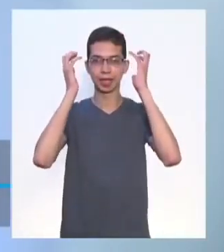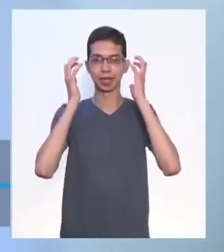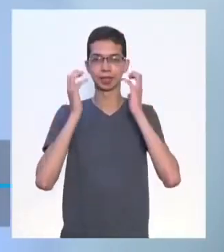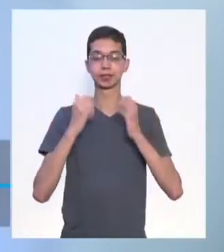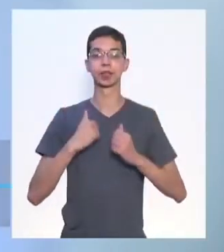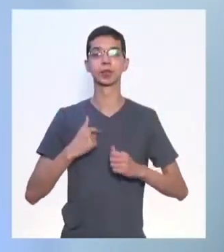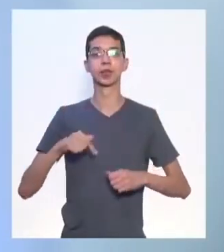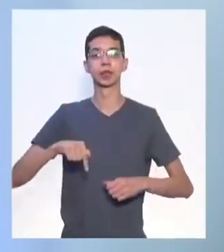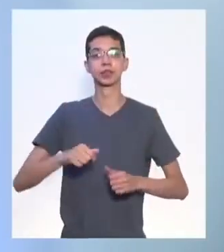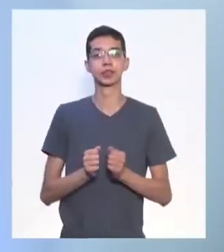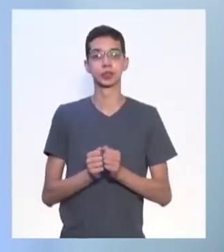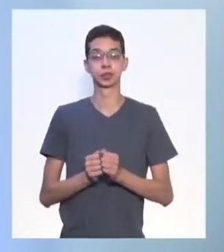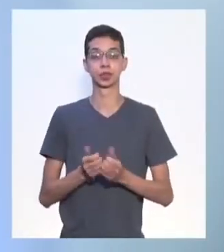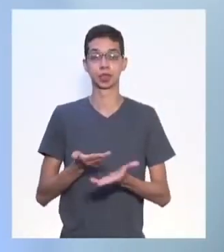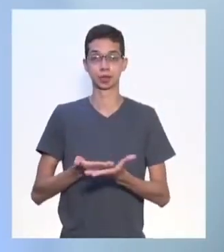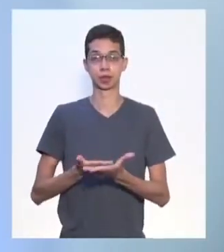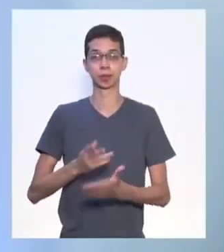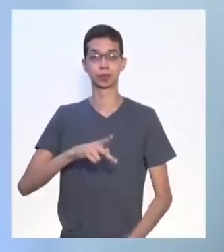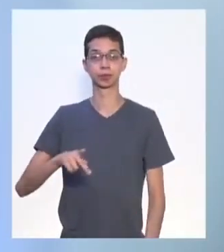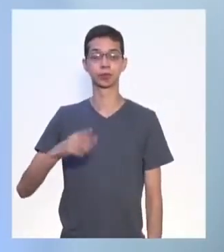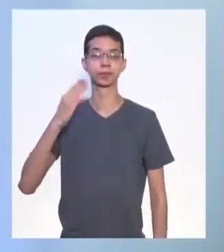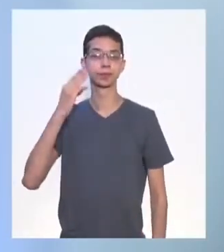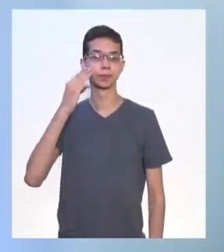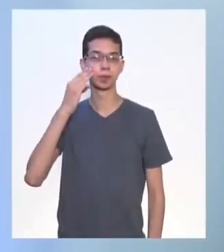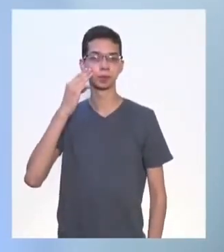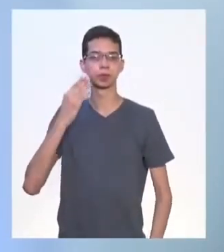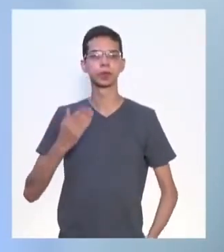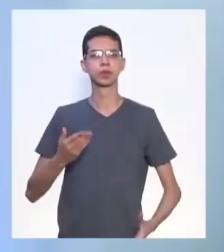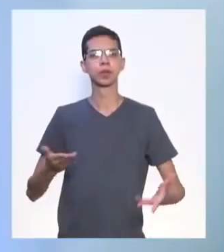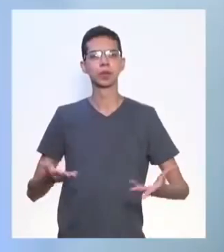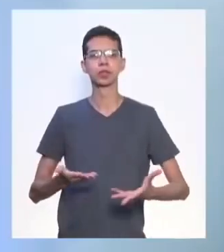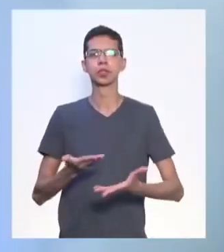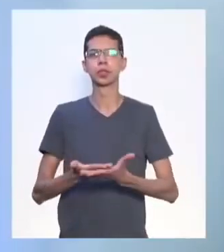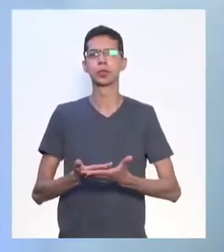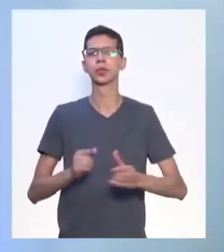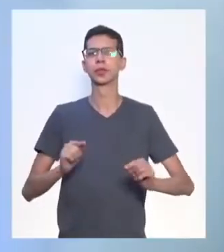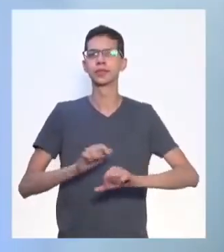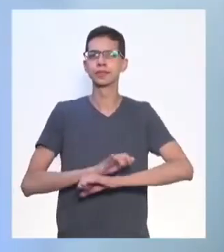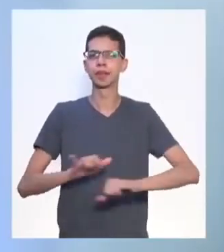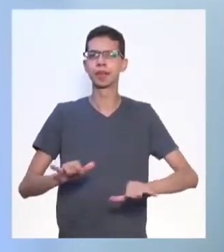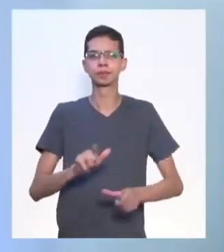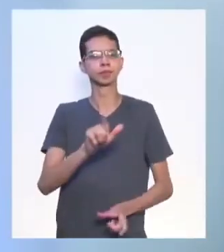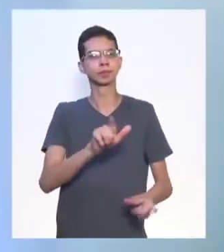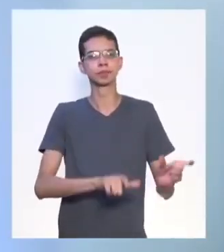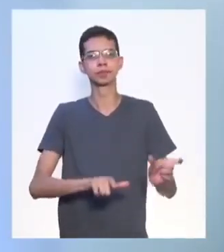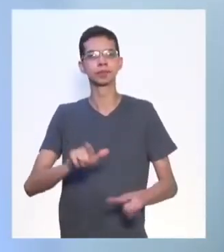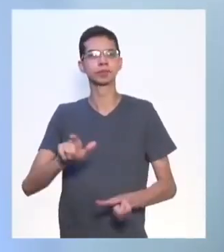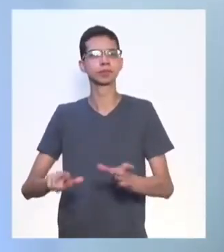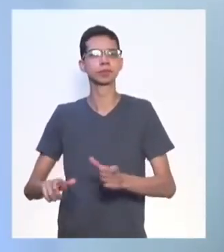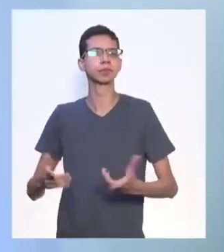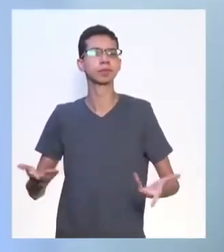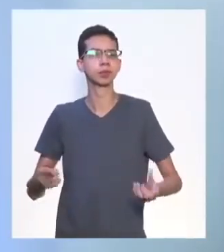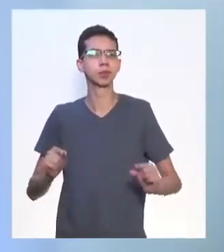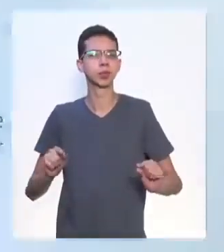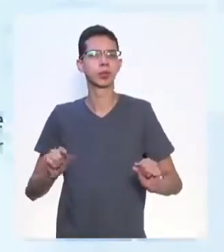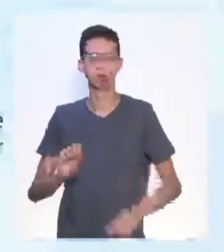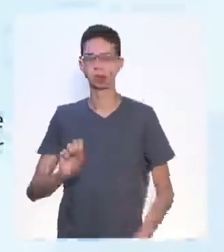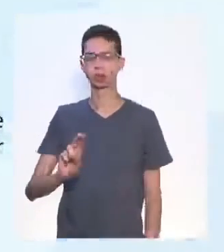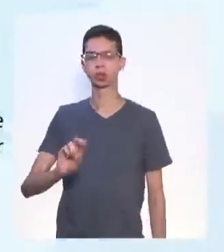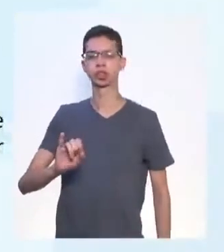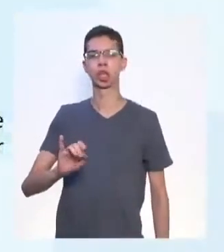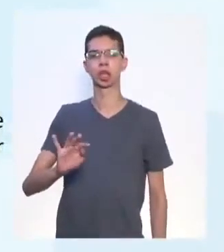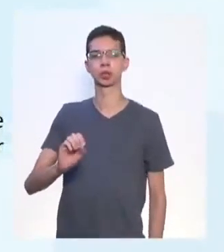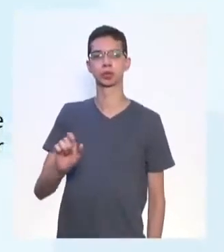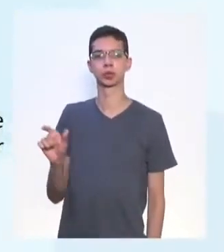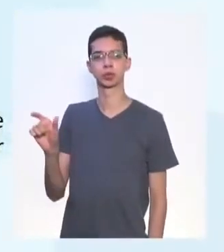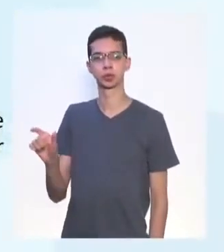Mauro. Nossa aula de hoje, o que falar dos sujeitos? Parte 2, ok? As habilidades, professores, deem um print